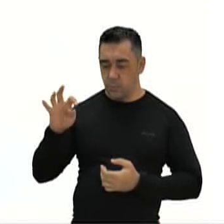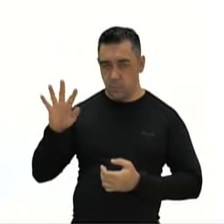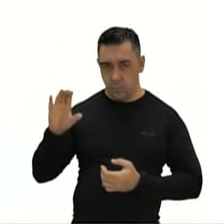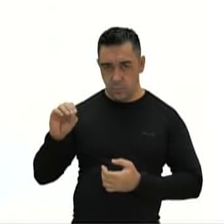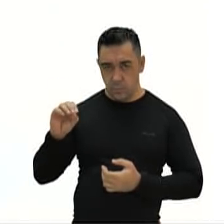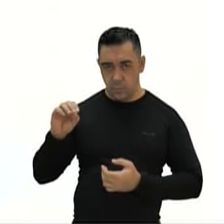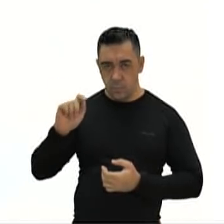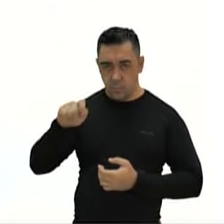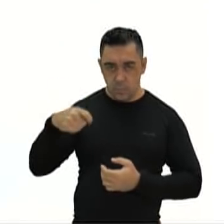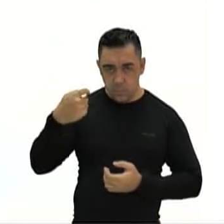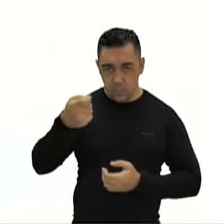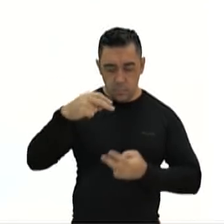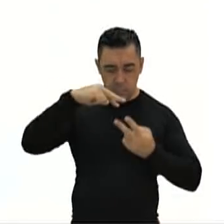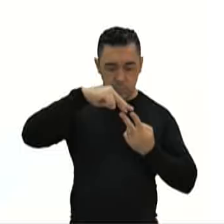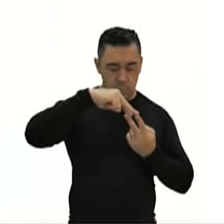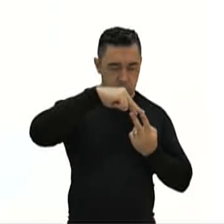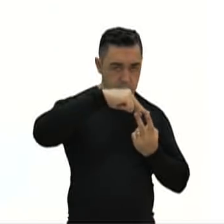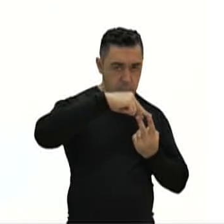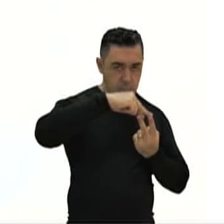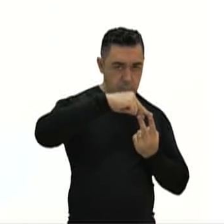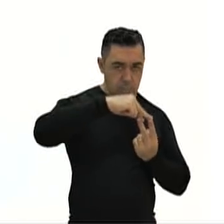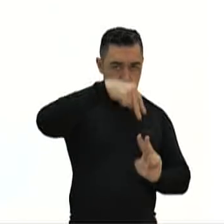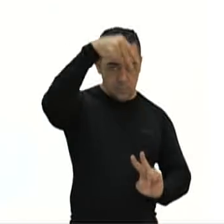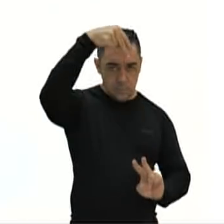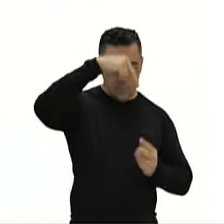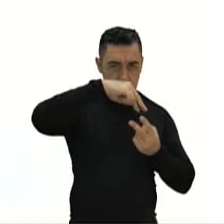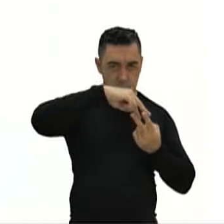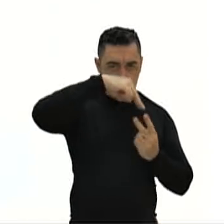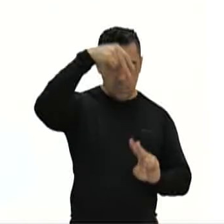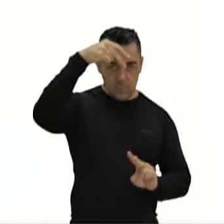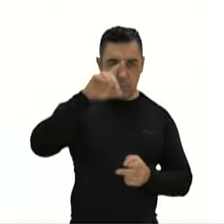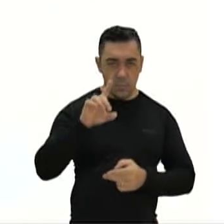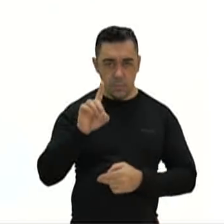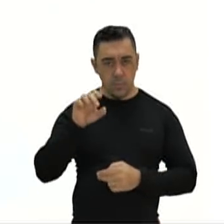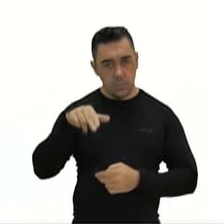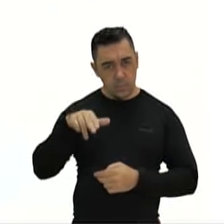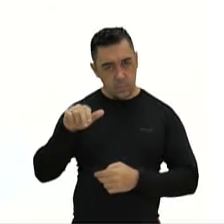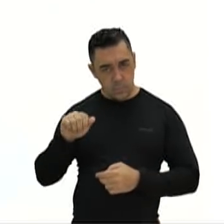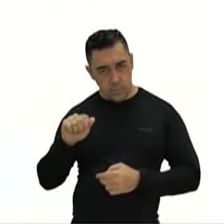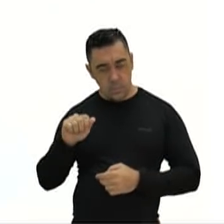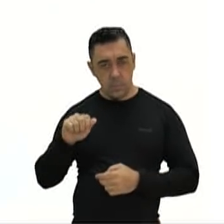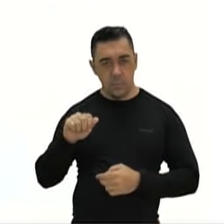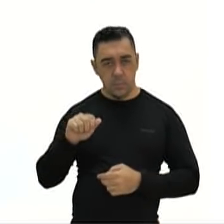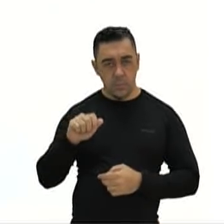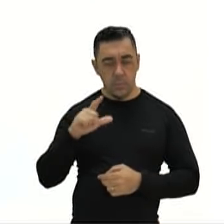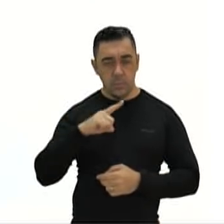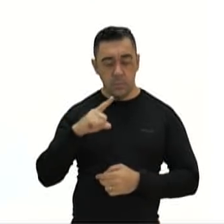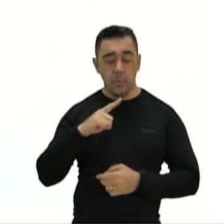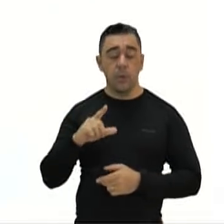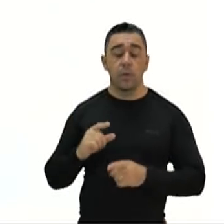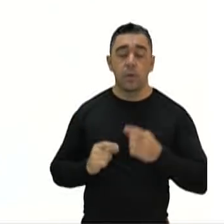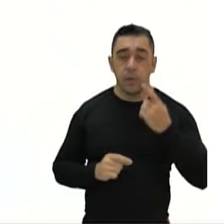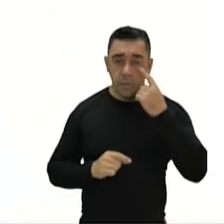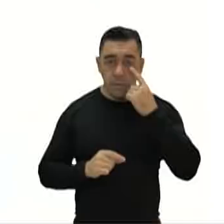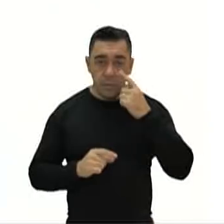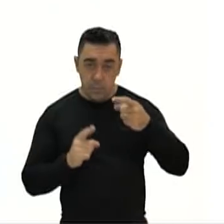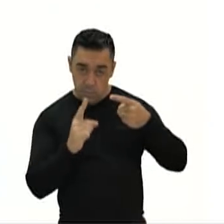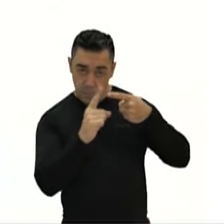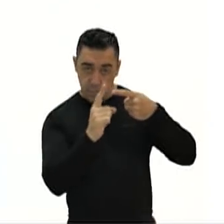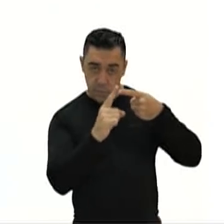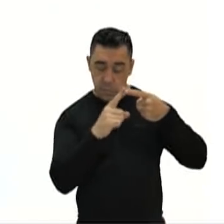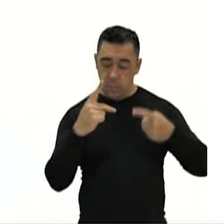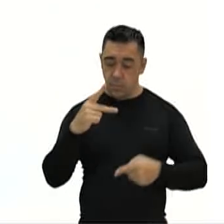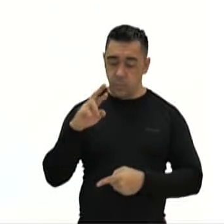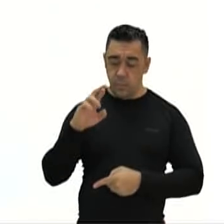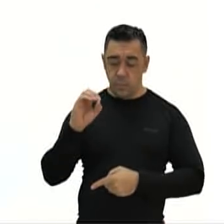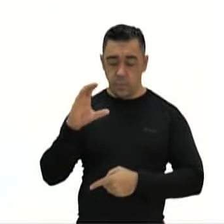material genético é a estrutura que está no interior da célula procarionte, espalhada no citoplasma, por isso ela é chamada de